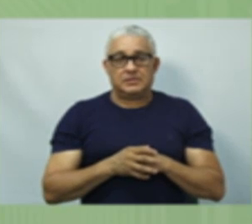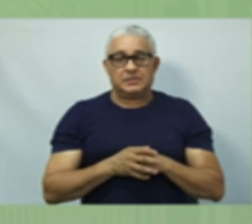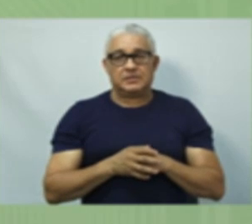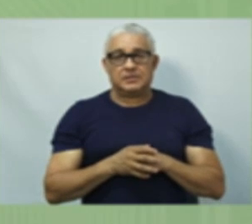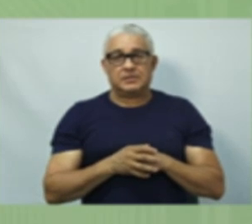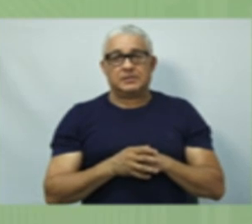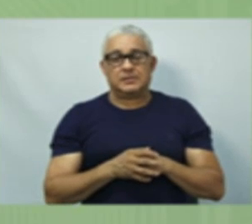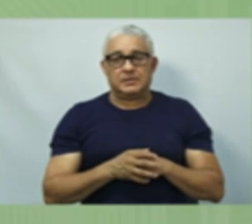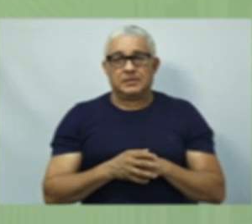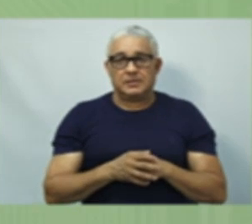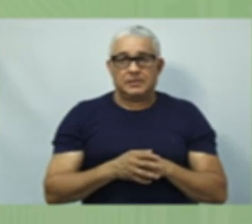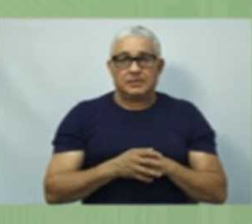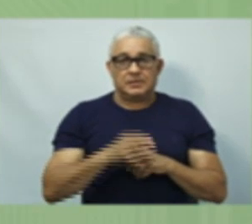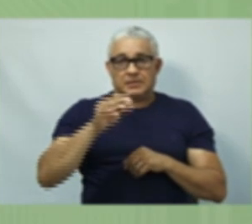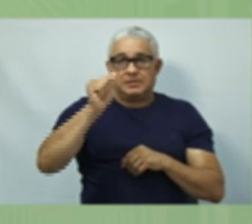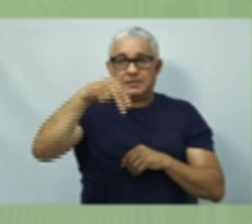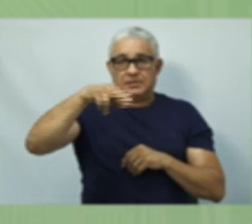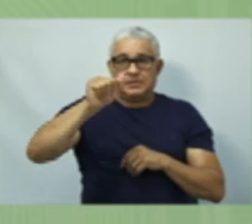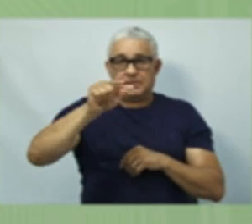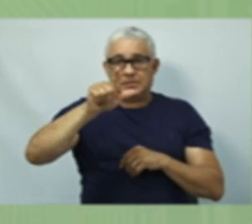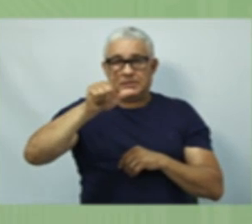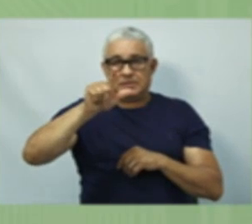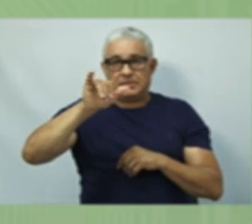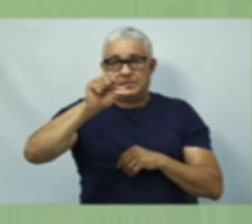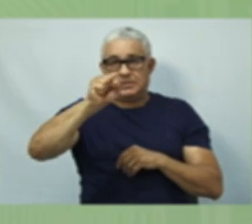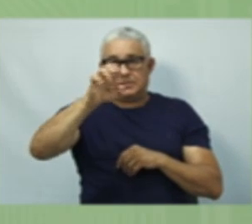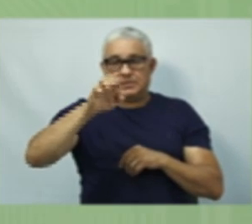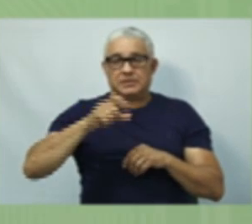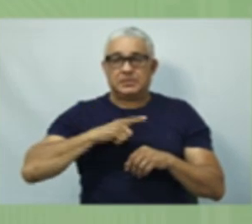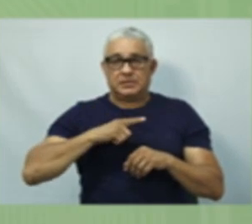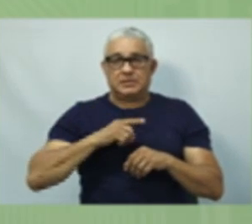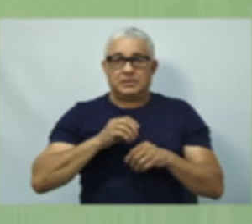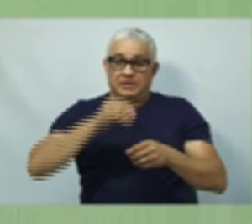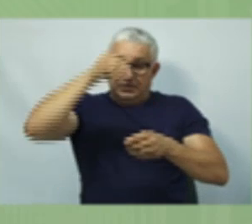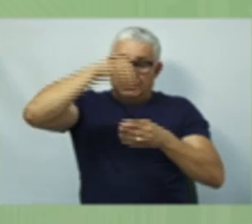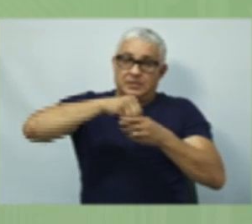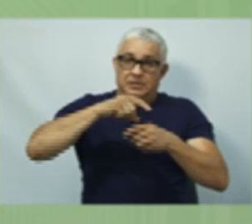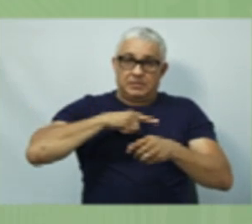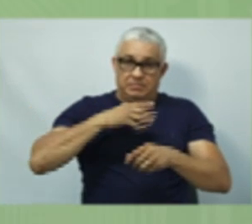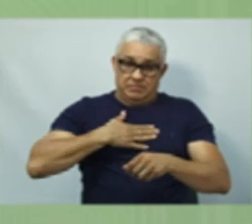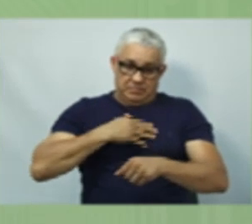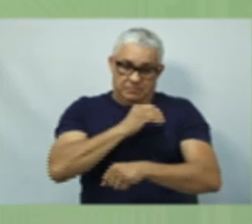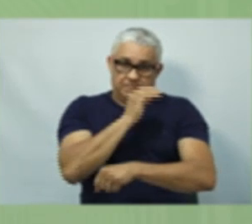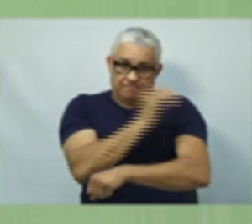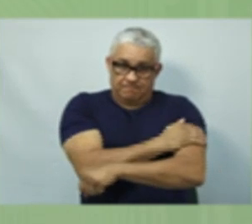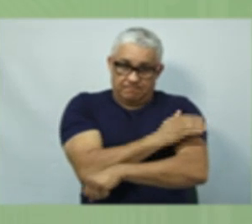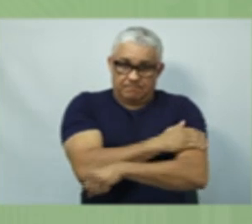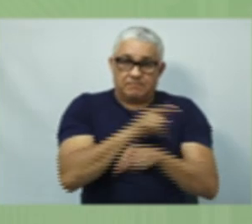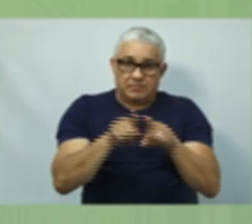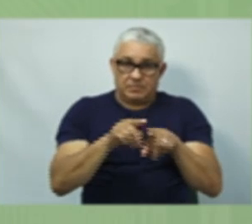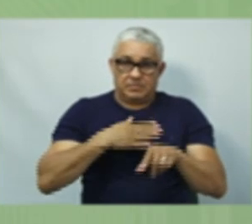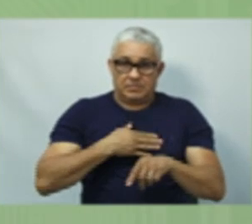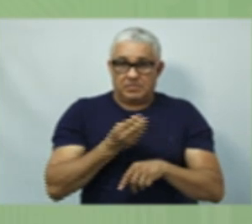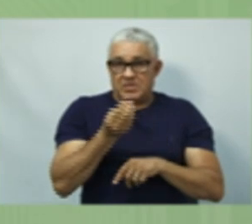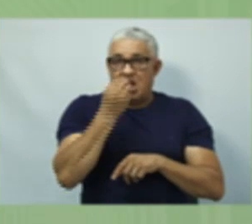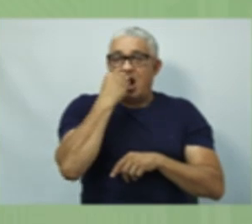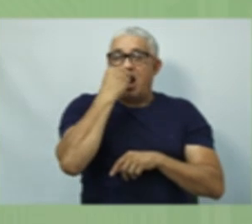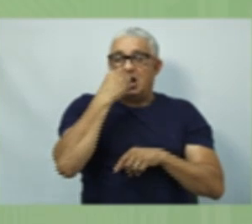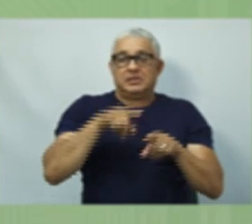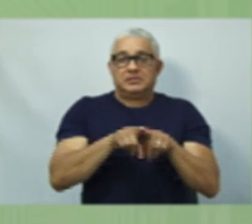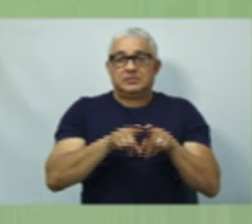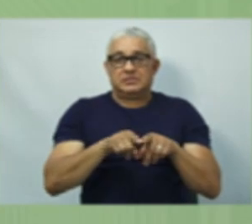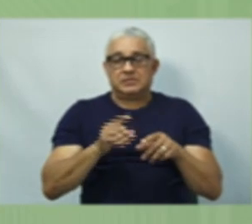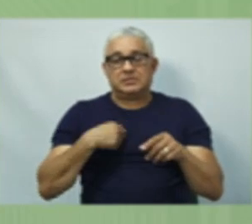aí, a análise ambiental interno está relacionado às minhas fortalezas e às minhas fraquezas. E aqui, quando a gente faz a